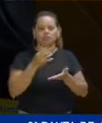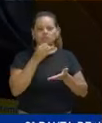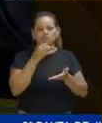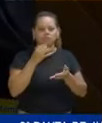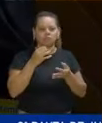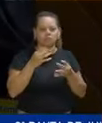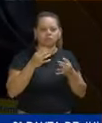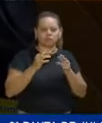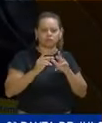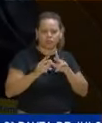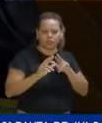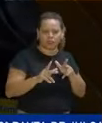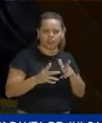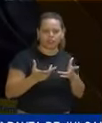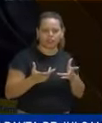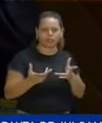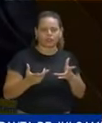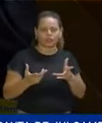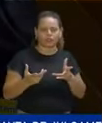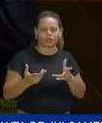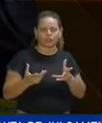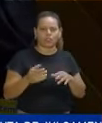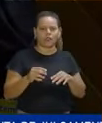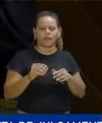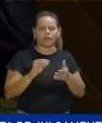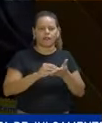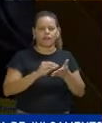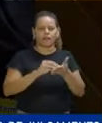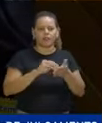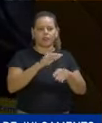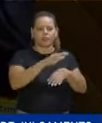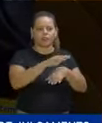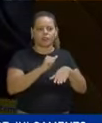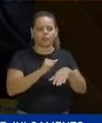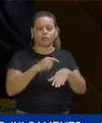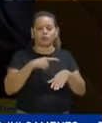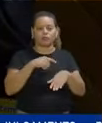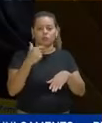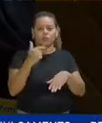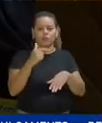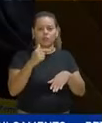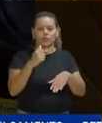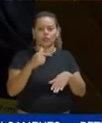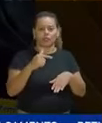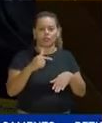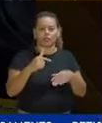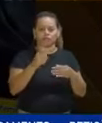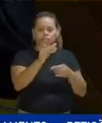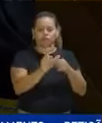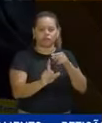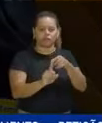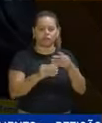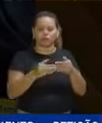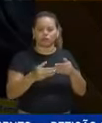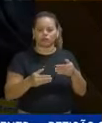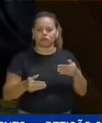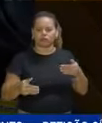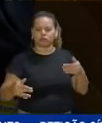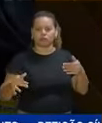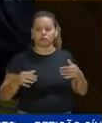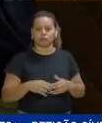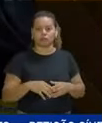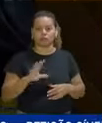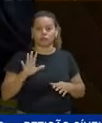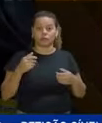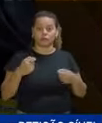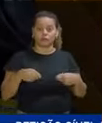de fato, citação de partes, até porque não existe polo passivo na demanda, sendo mero procedimento de verificação que